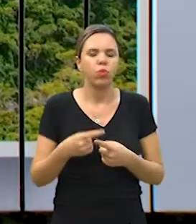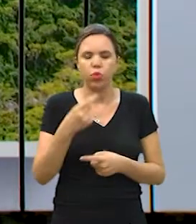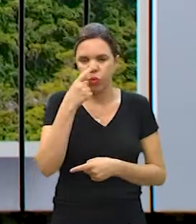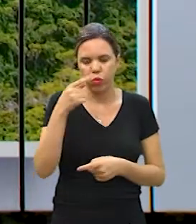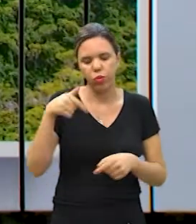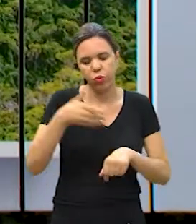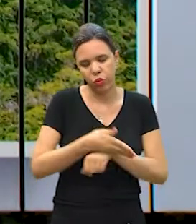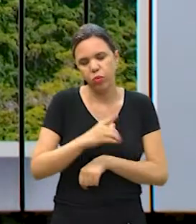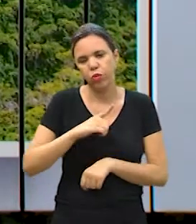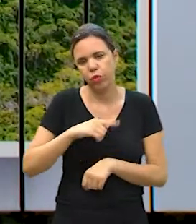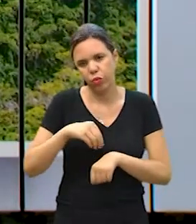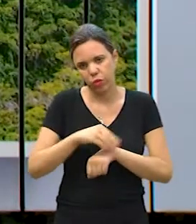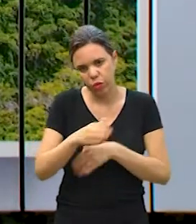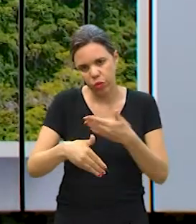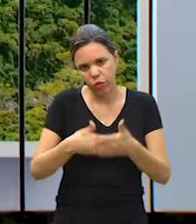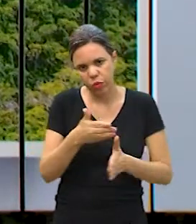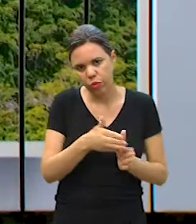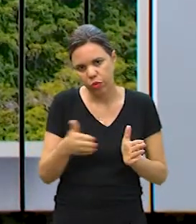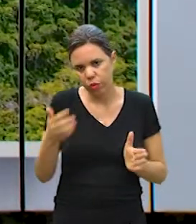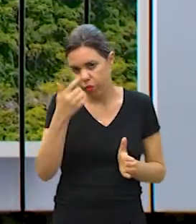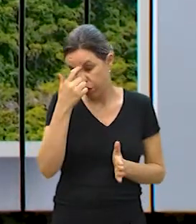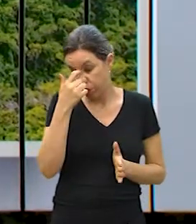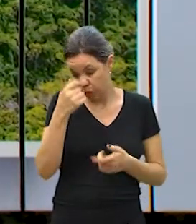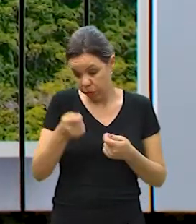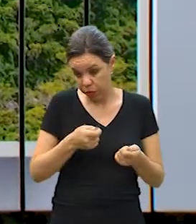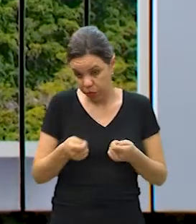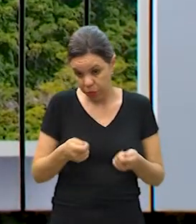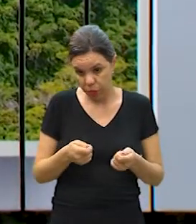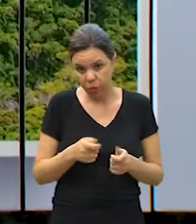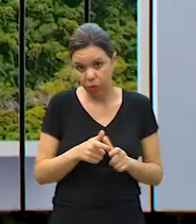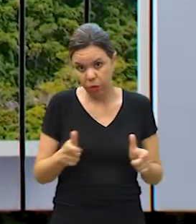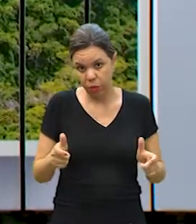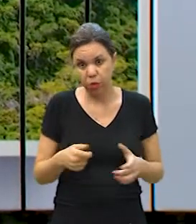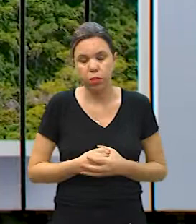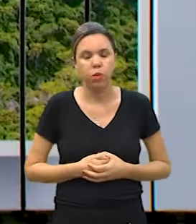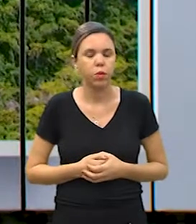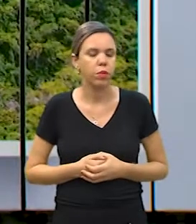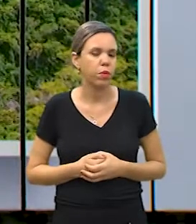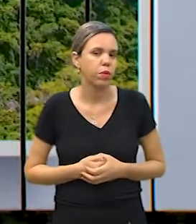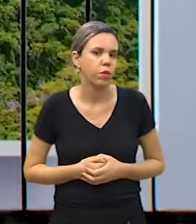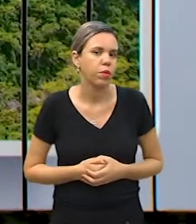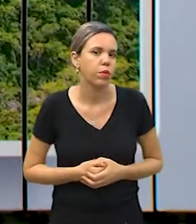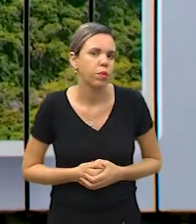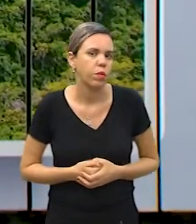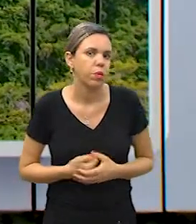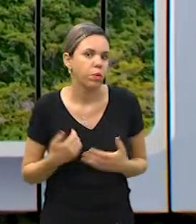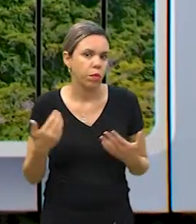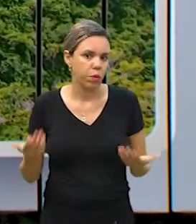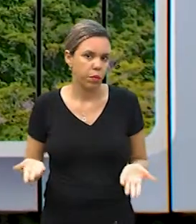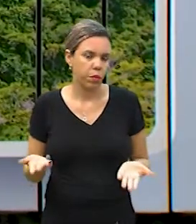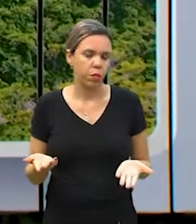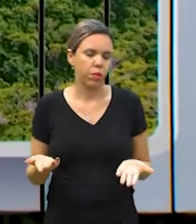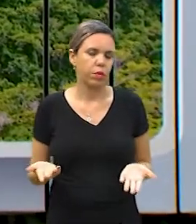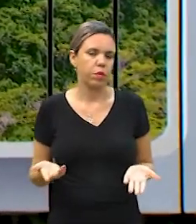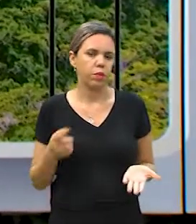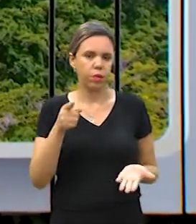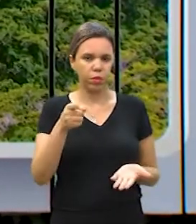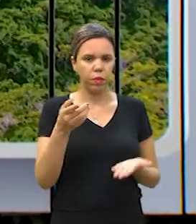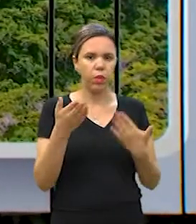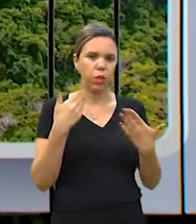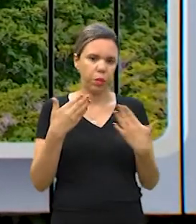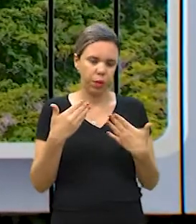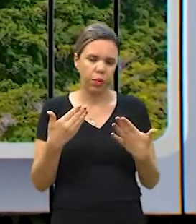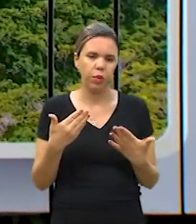interferência vai ter, mas vai passando a ser um instrumento de controle, cada vez mais, né? Então, ao invés de